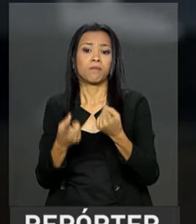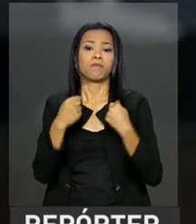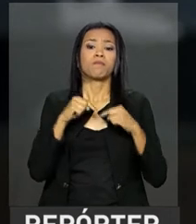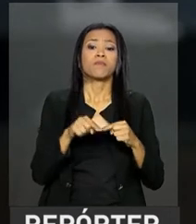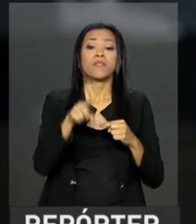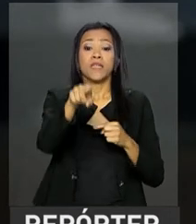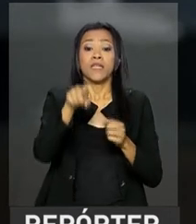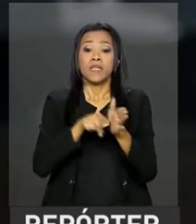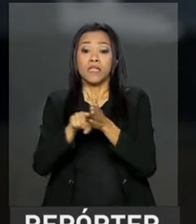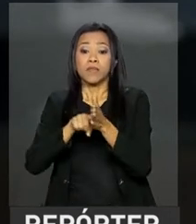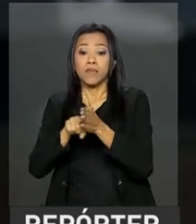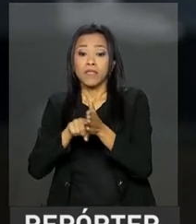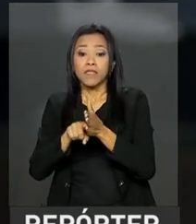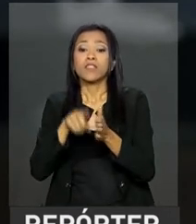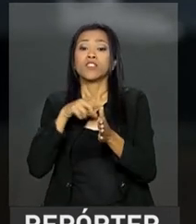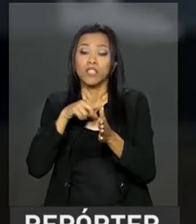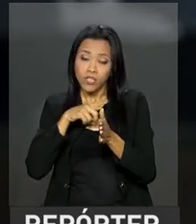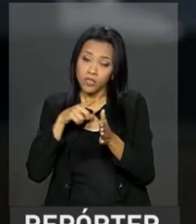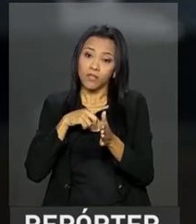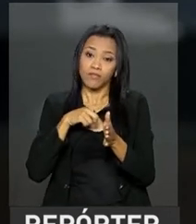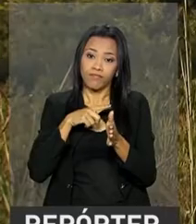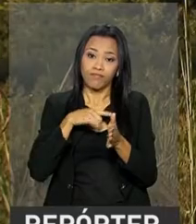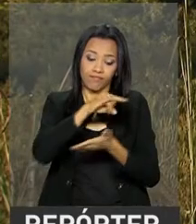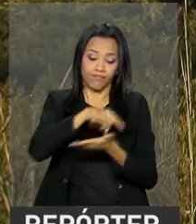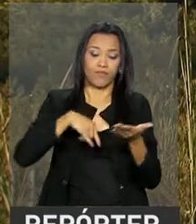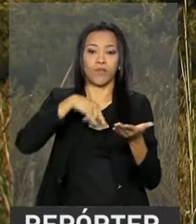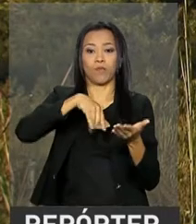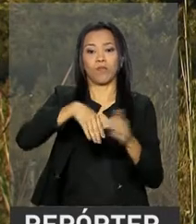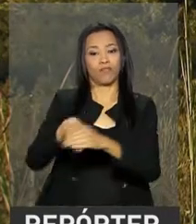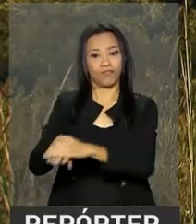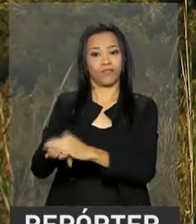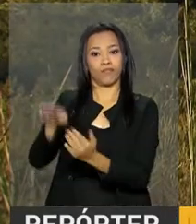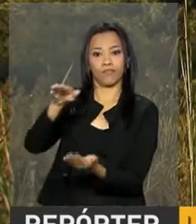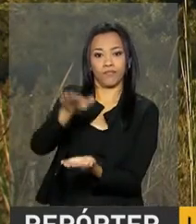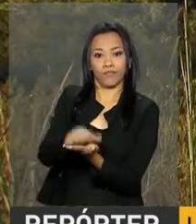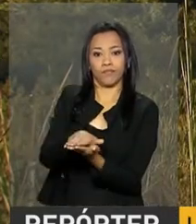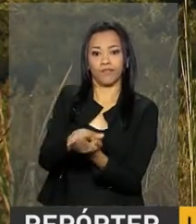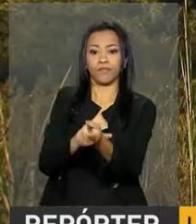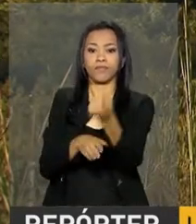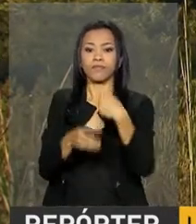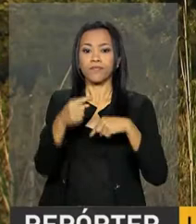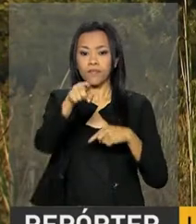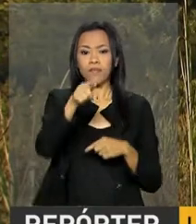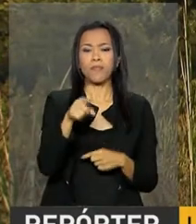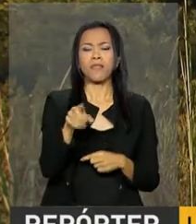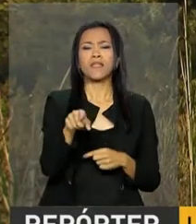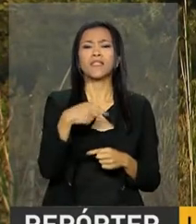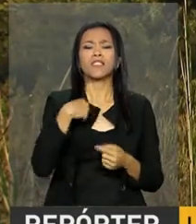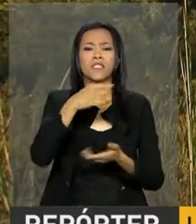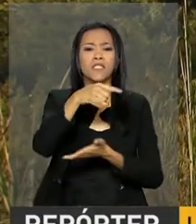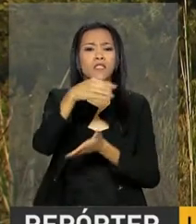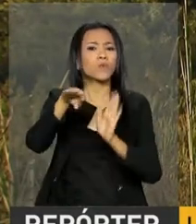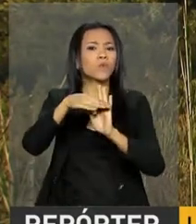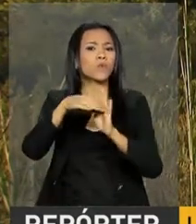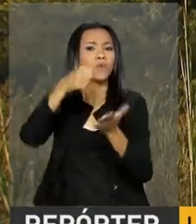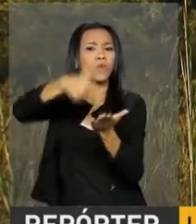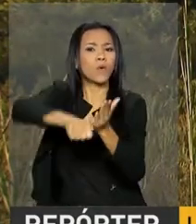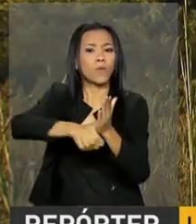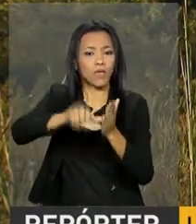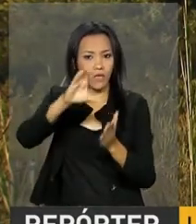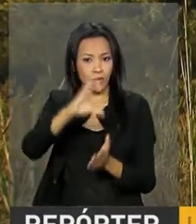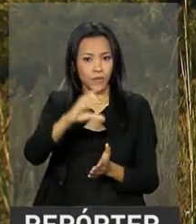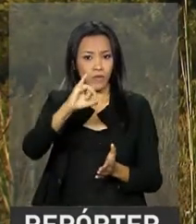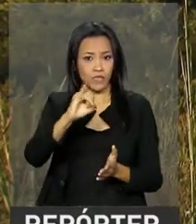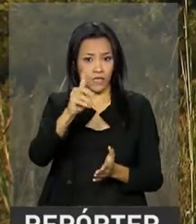pesquisados tinham algum documento no prontuário desde que começou a funcionar o programa identidade cidadã já fez mais de oito mil